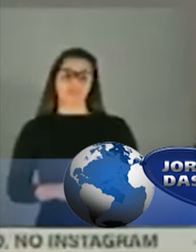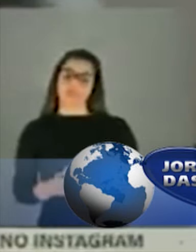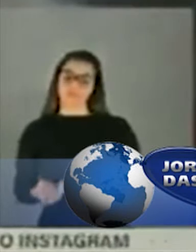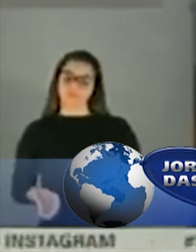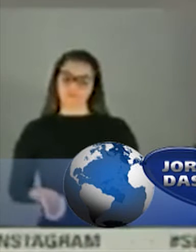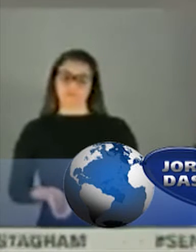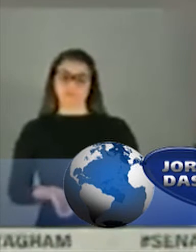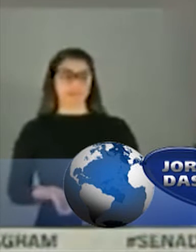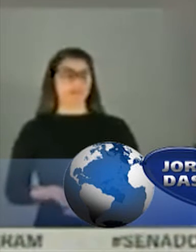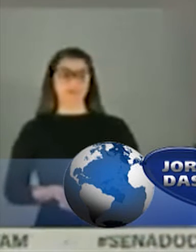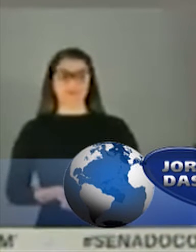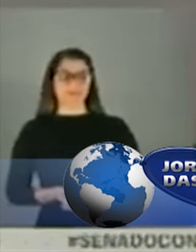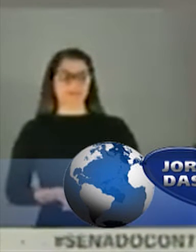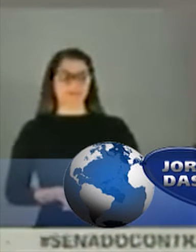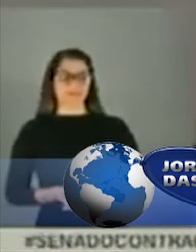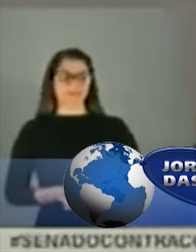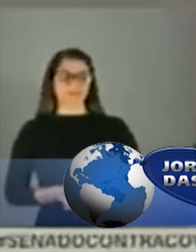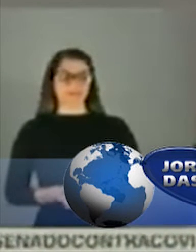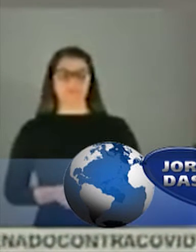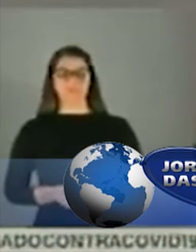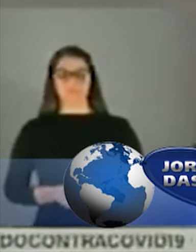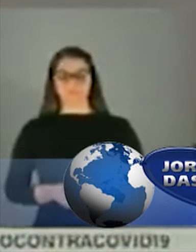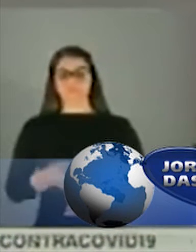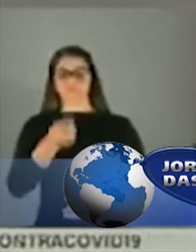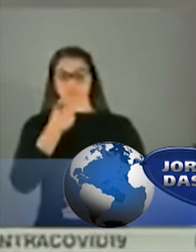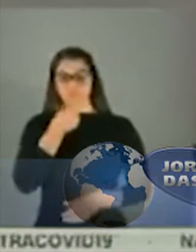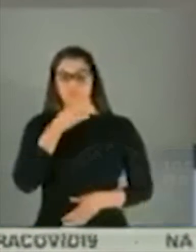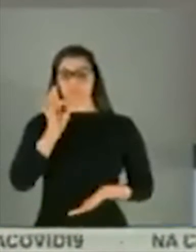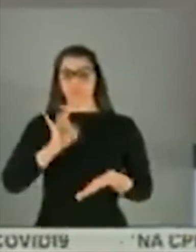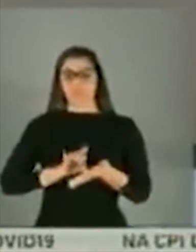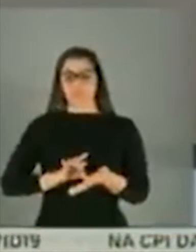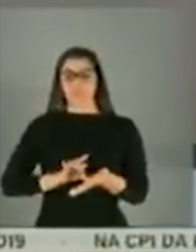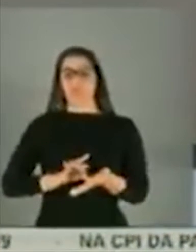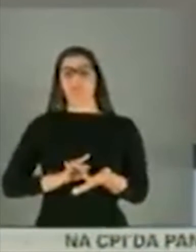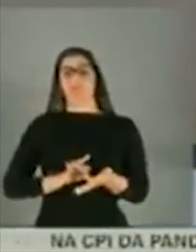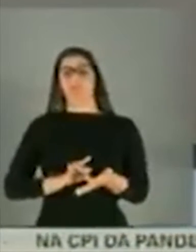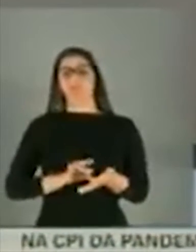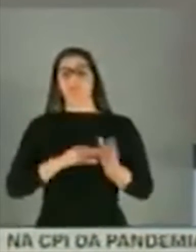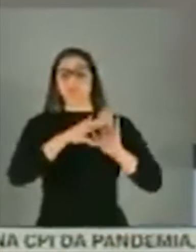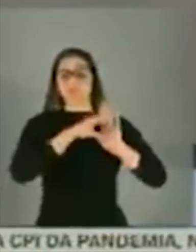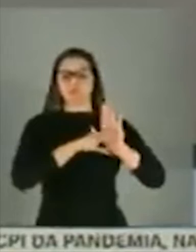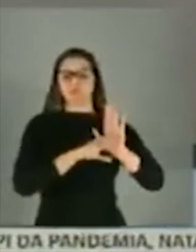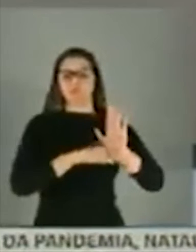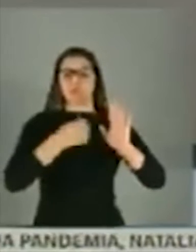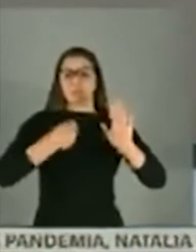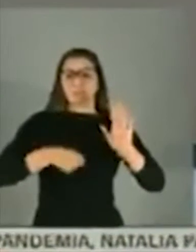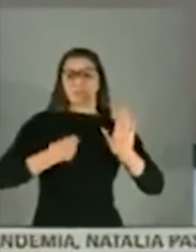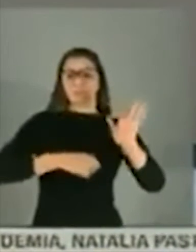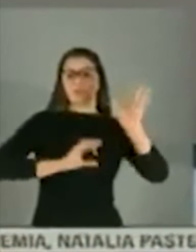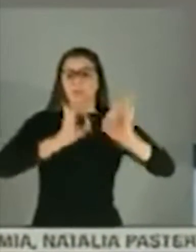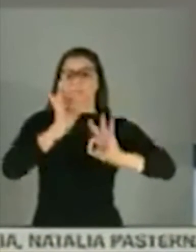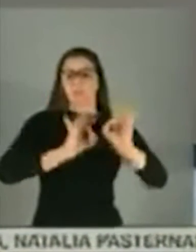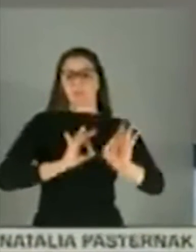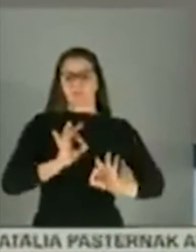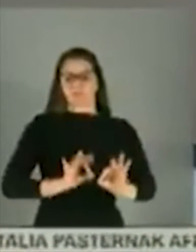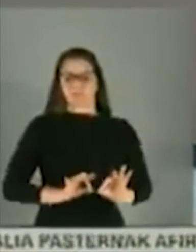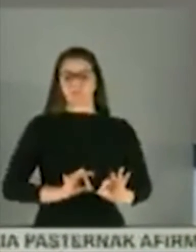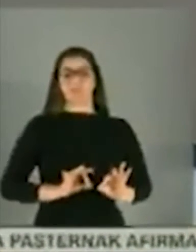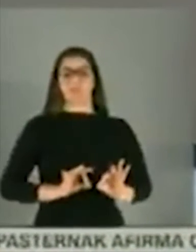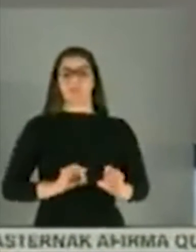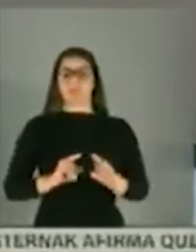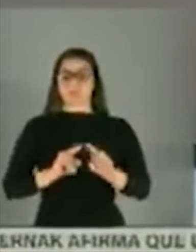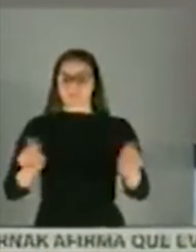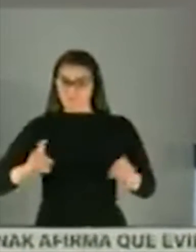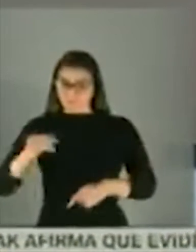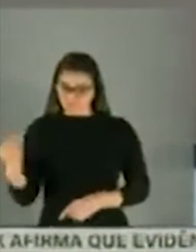coisas aqui, de aquisição de insumos, de eficácia de medicamentos, de medidas necessárias, de planejamento, mas...